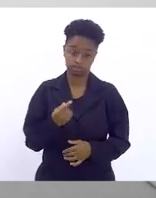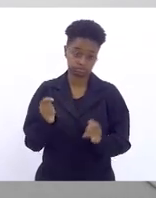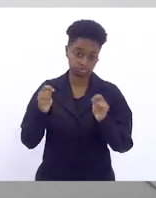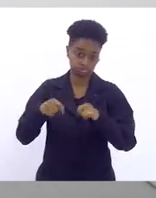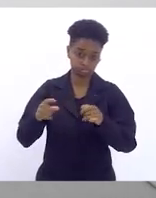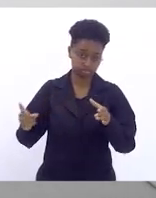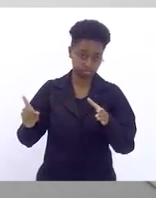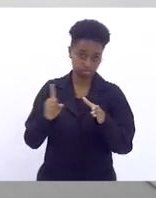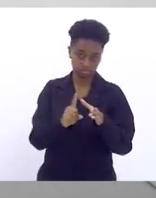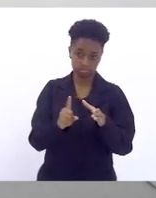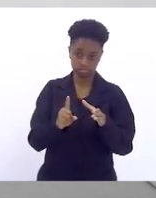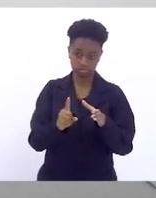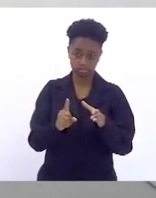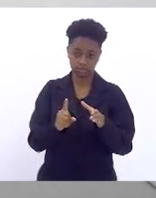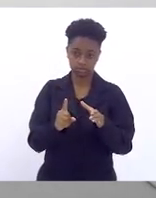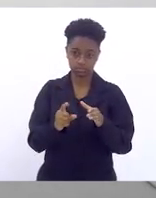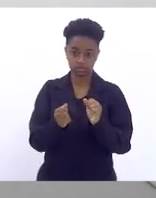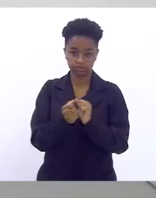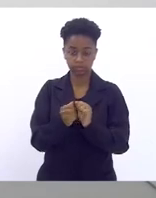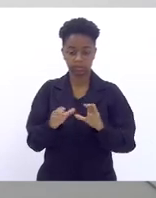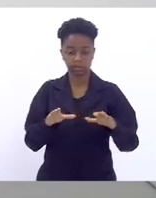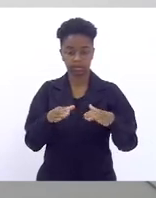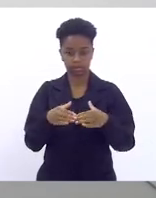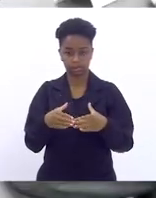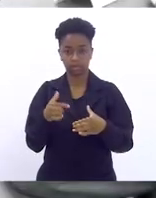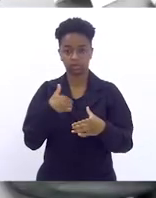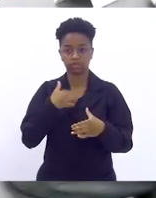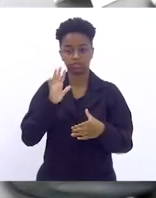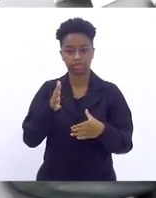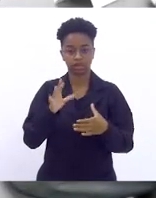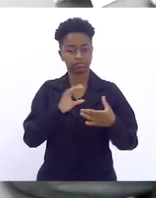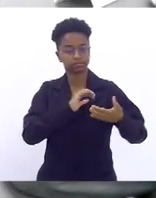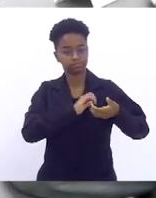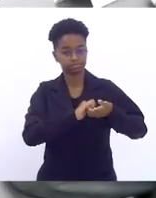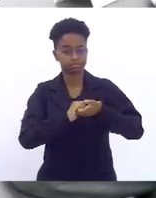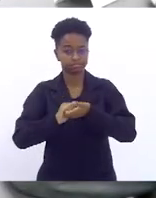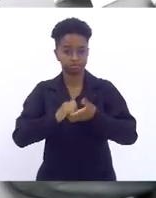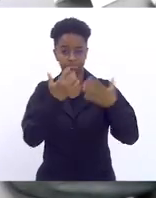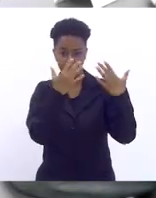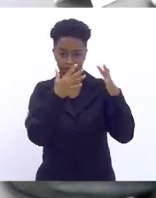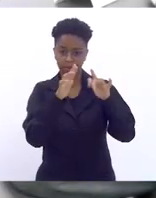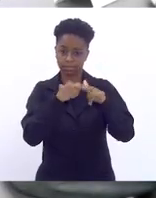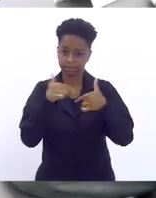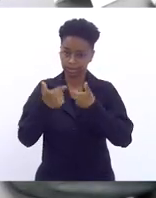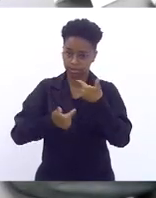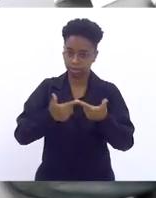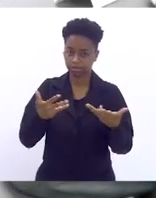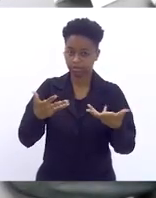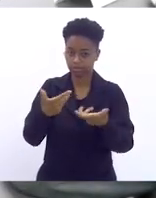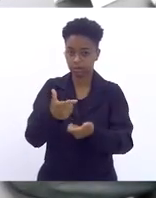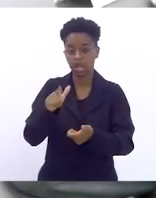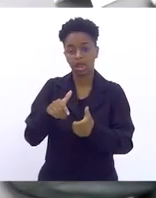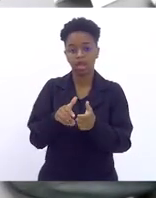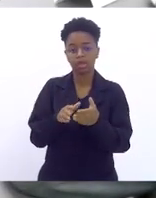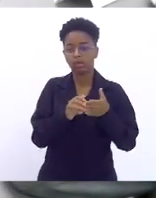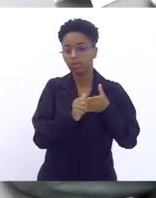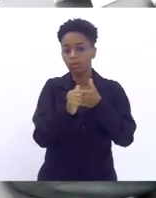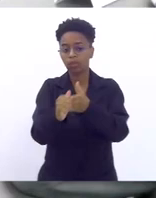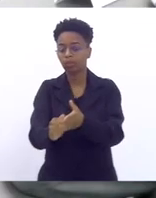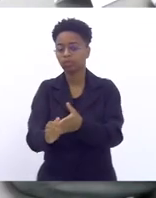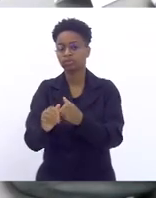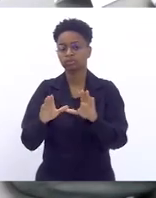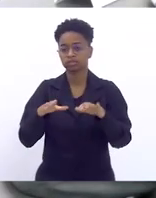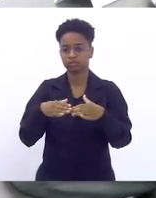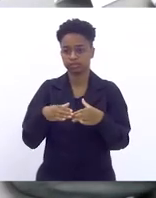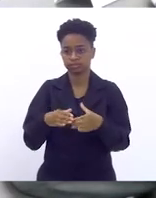sua com a sua equipe né que a quem eu já felicito pelo Belo trabalho o que vai ser o norte dessa comissão né